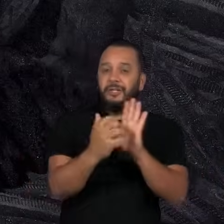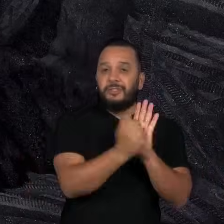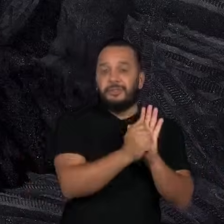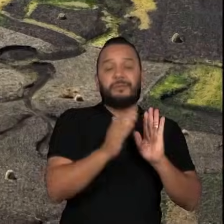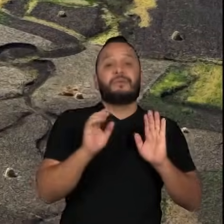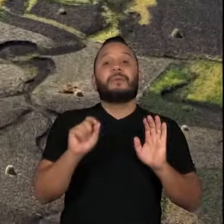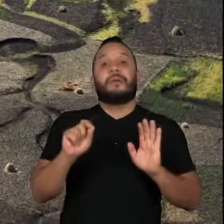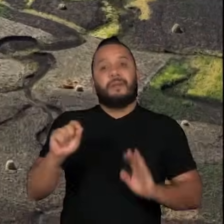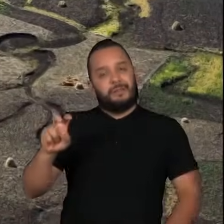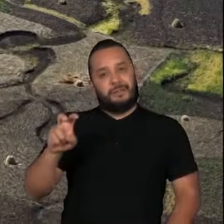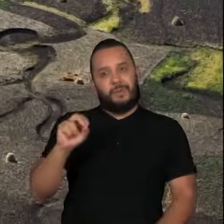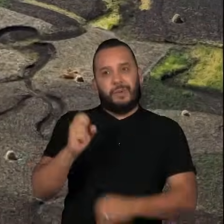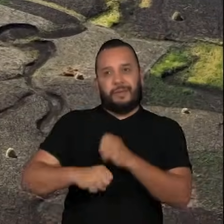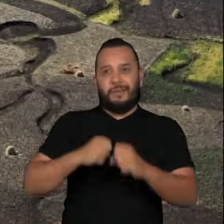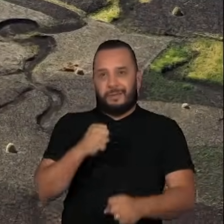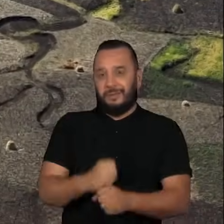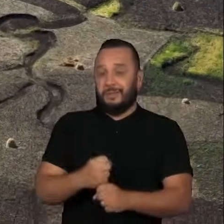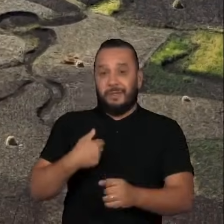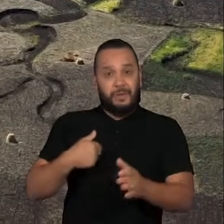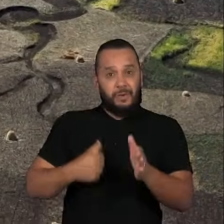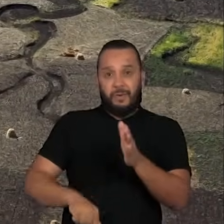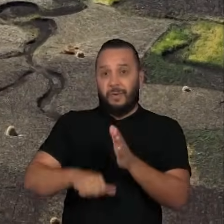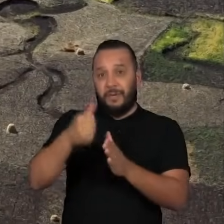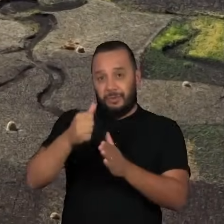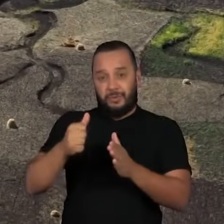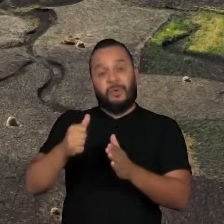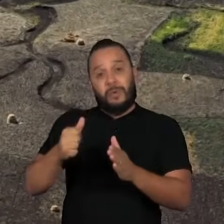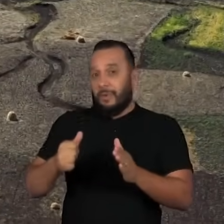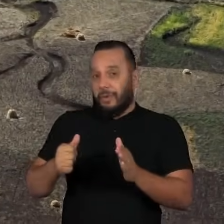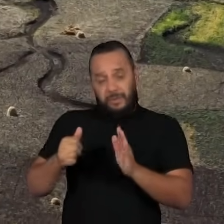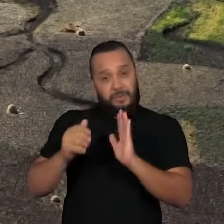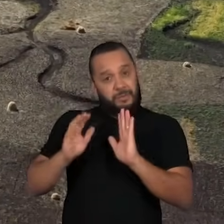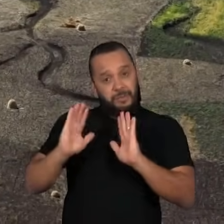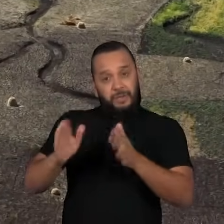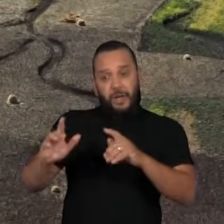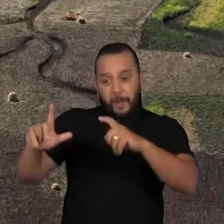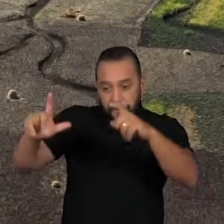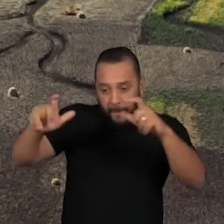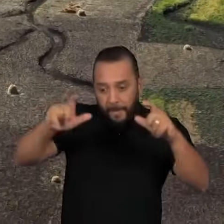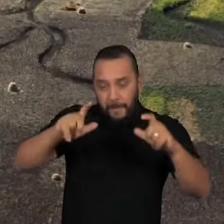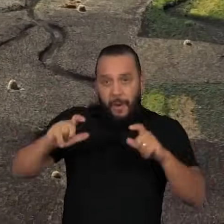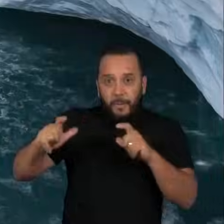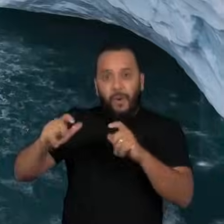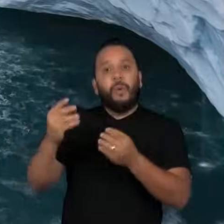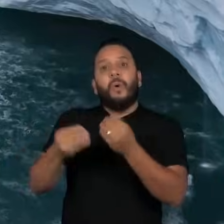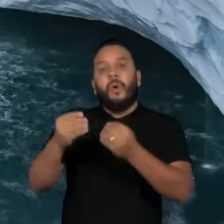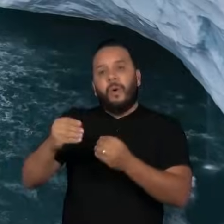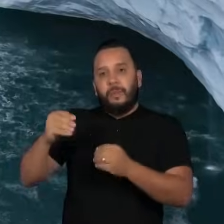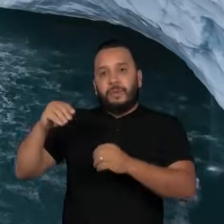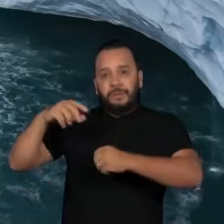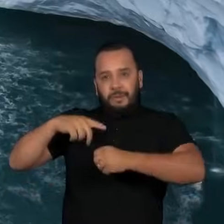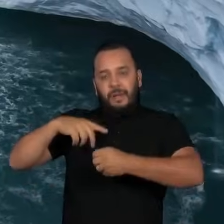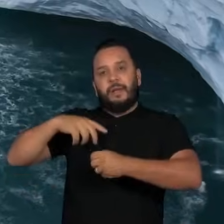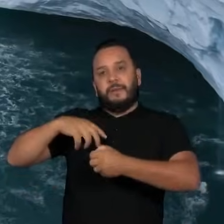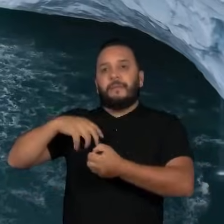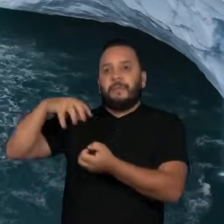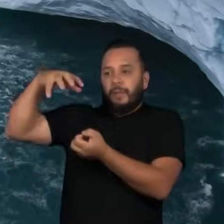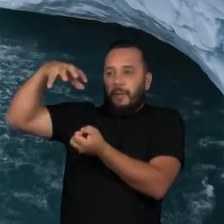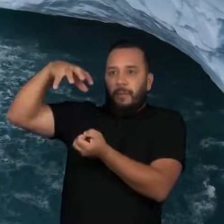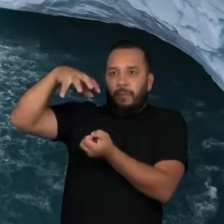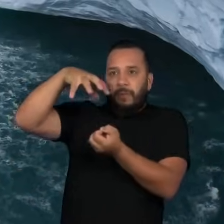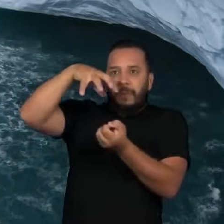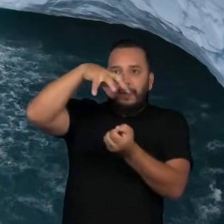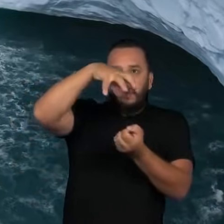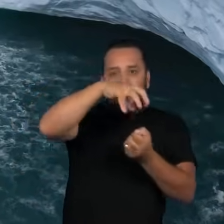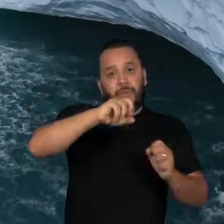décadas. Um dos pioneiros da fotografia aérea, captava imagens a bordo de balões, helicóptero ou pequenos